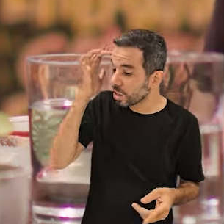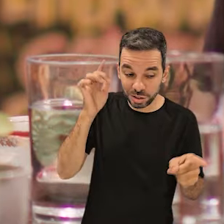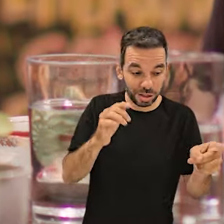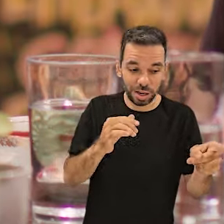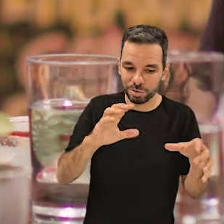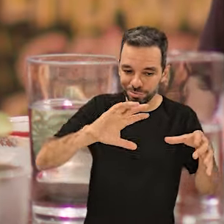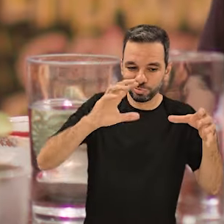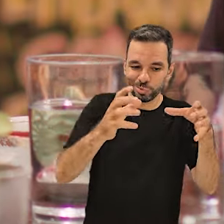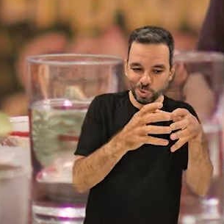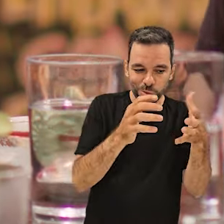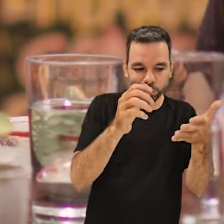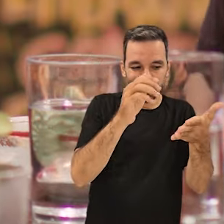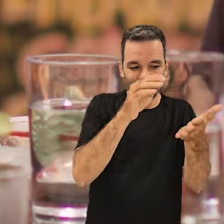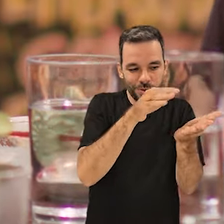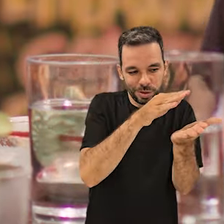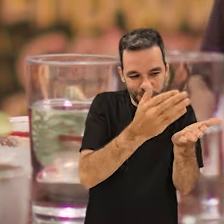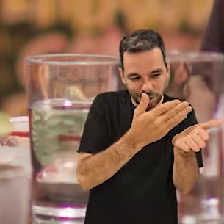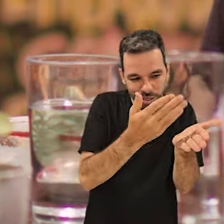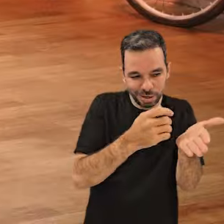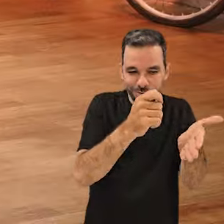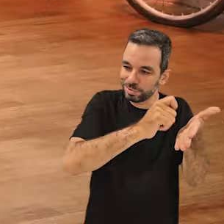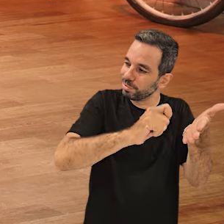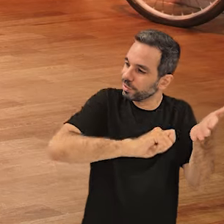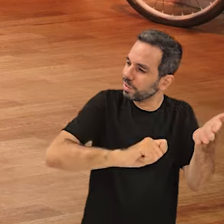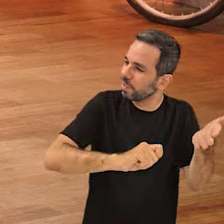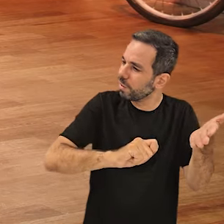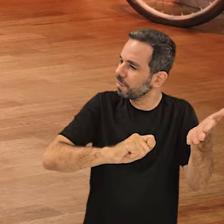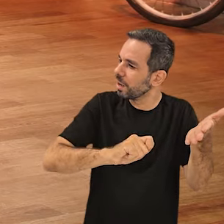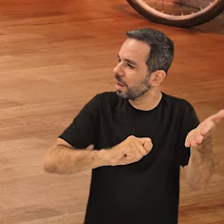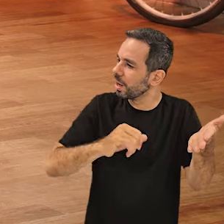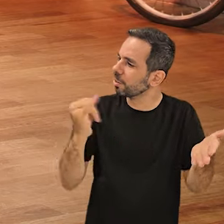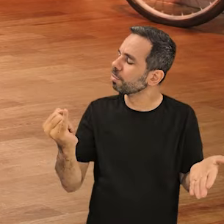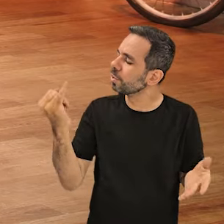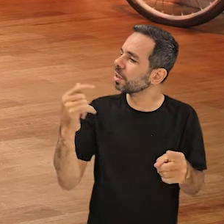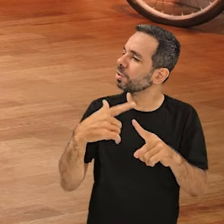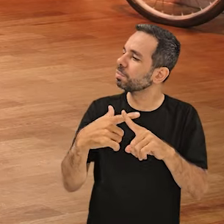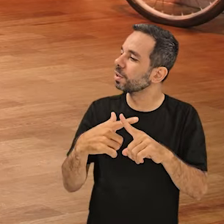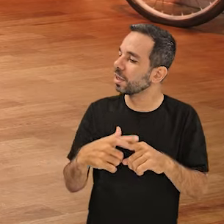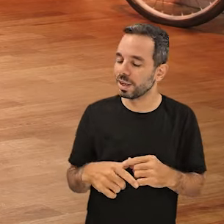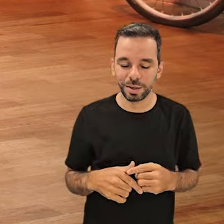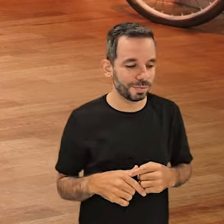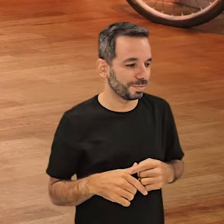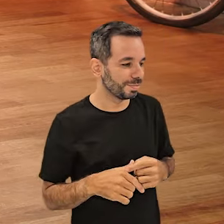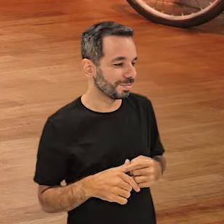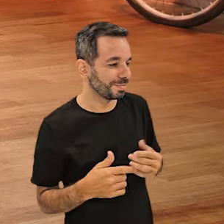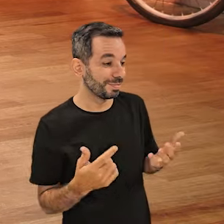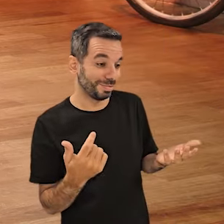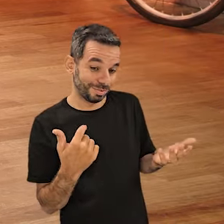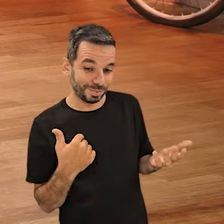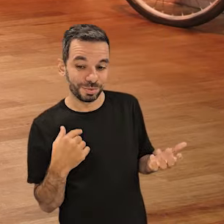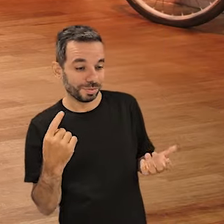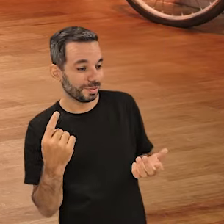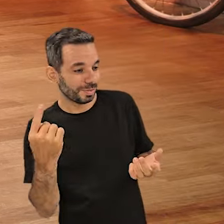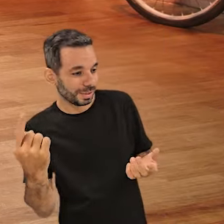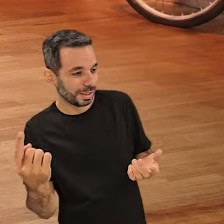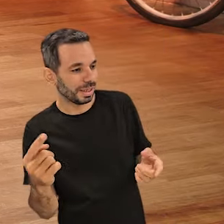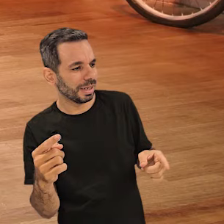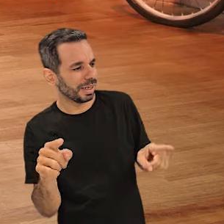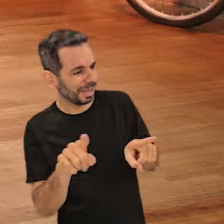das coletâneas? Vocês que são dois produtores de coletâneas aí, ó. Mas Fabrício aqui, né? Já tem